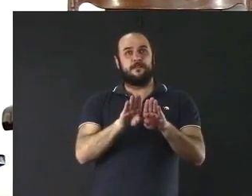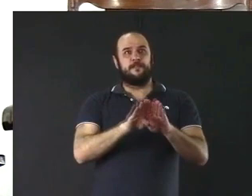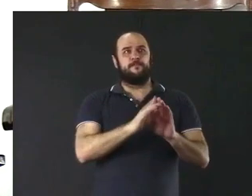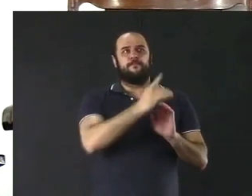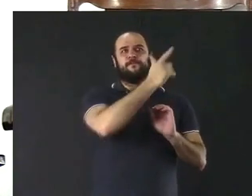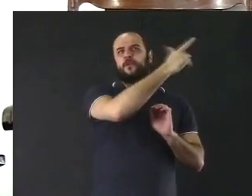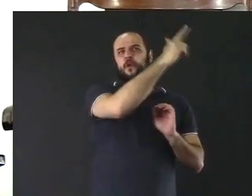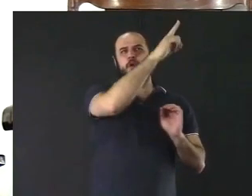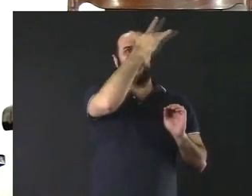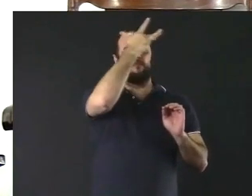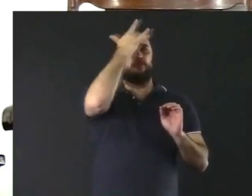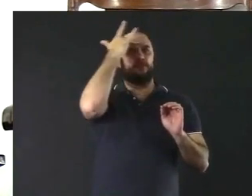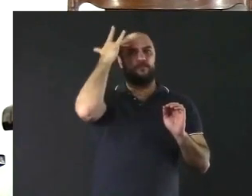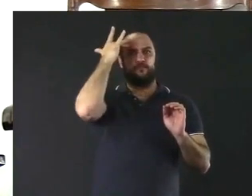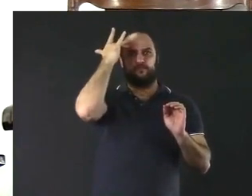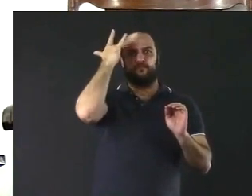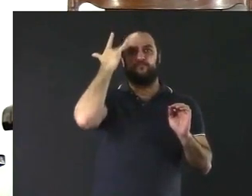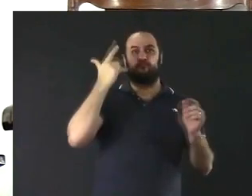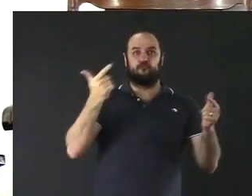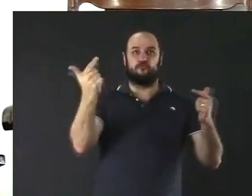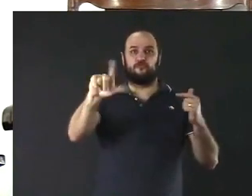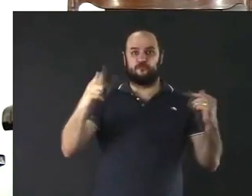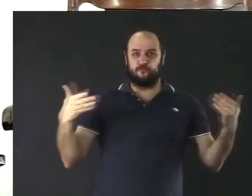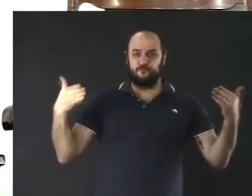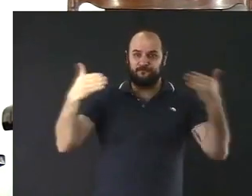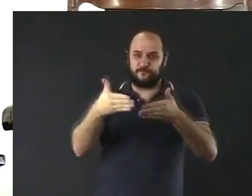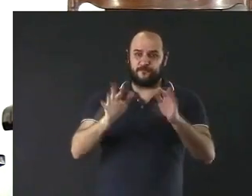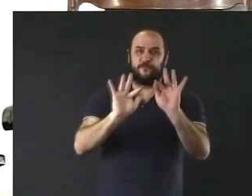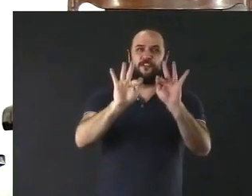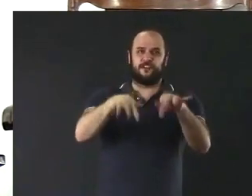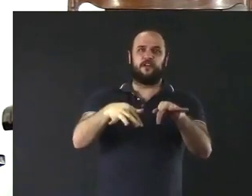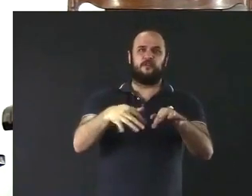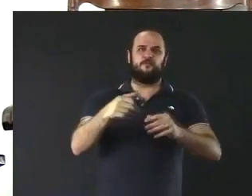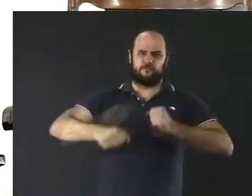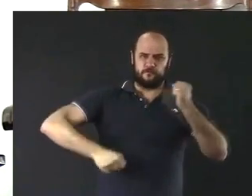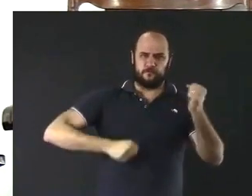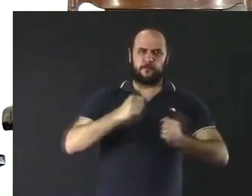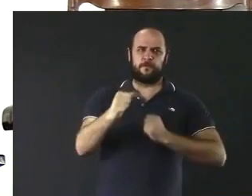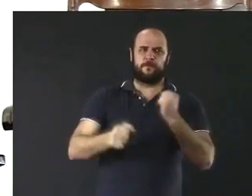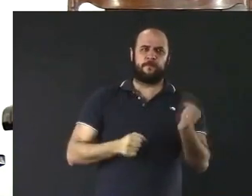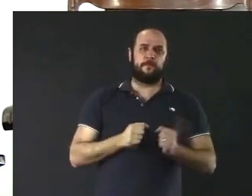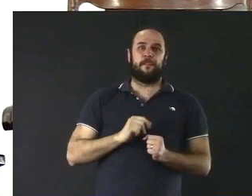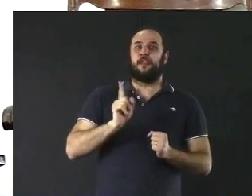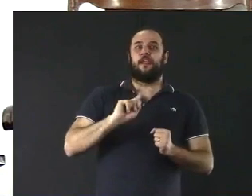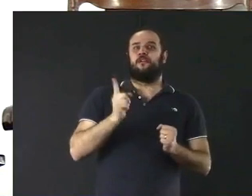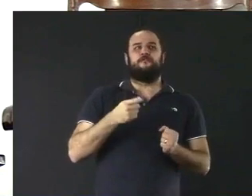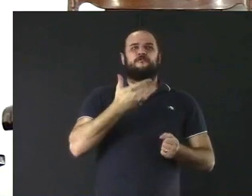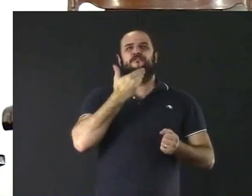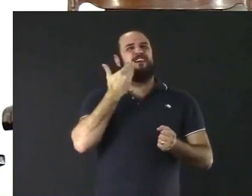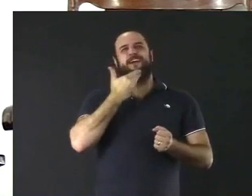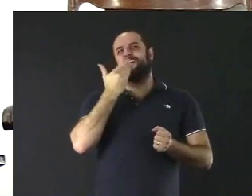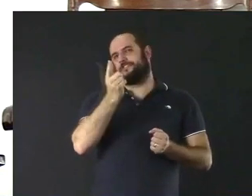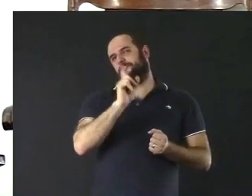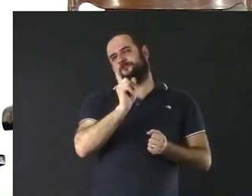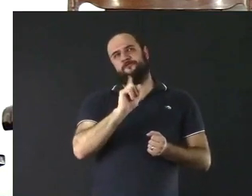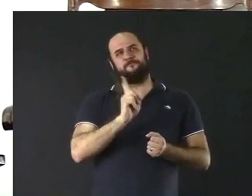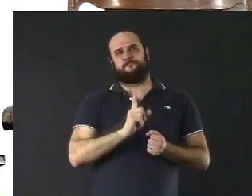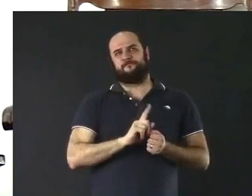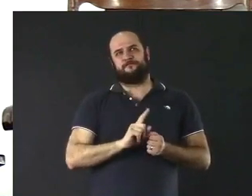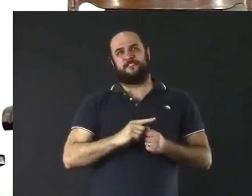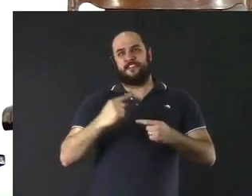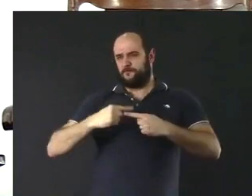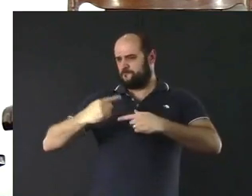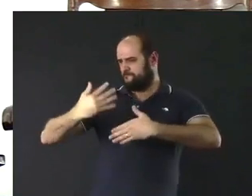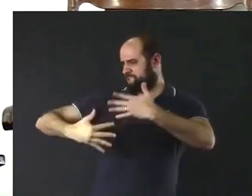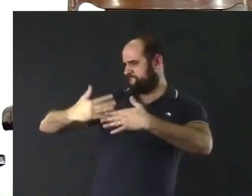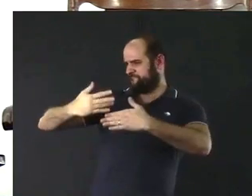conseguem chegar ao fim da maratona, eles não percorrem de uma forma tranquila, fácil. Os obstáculos